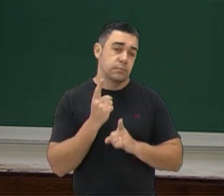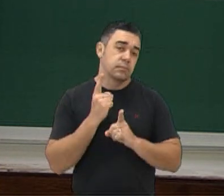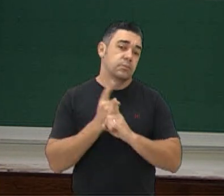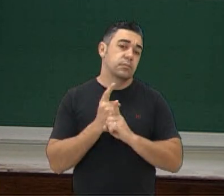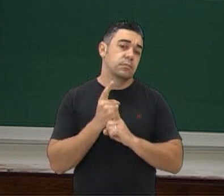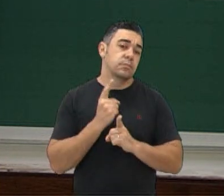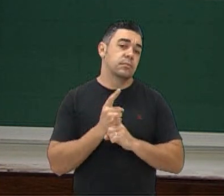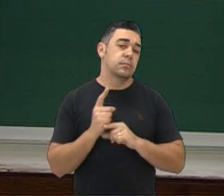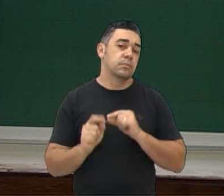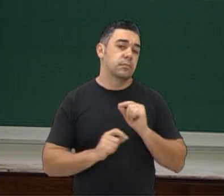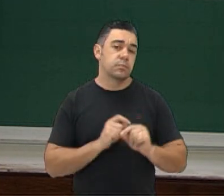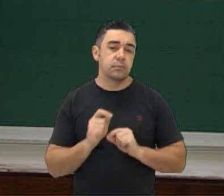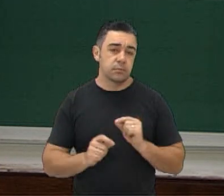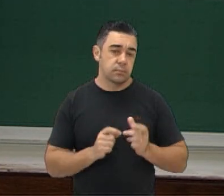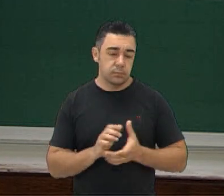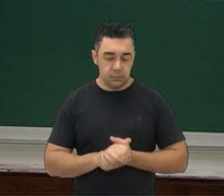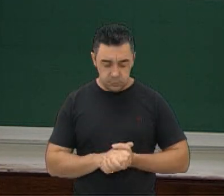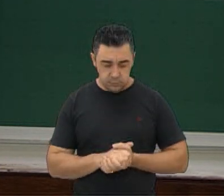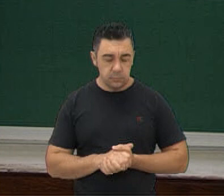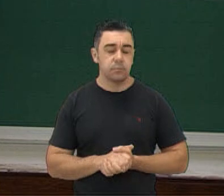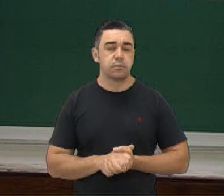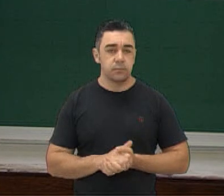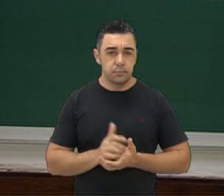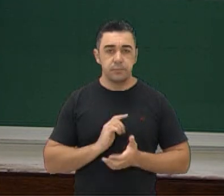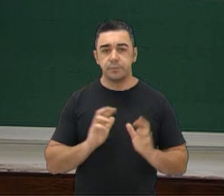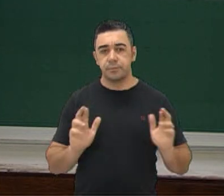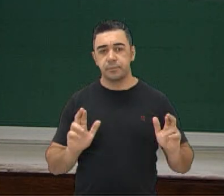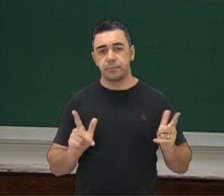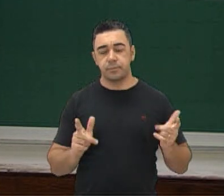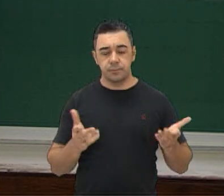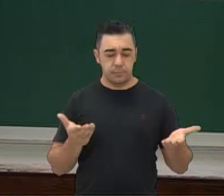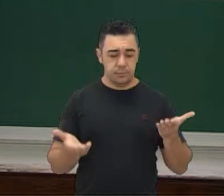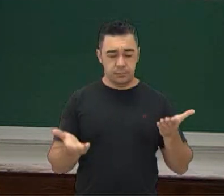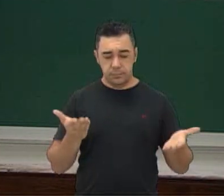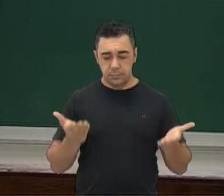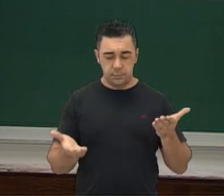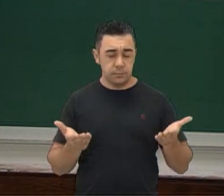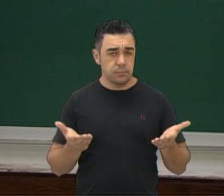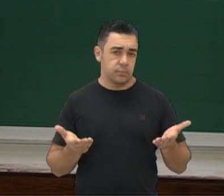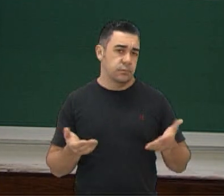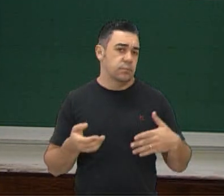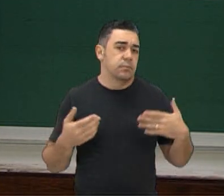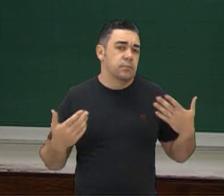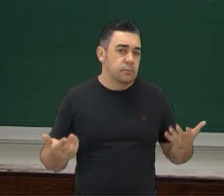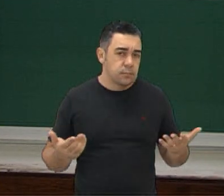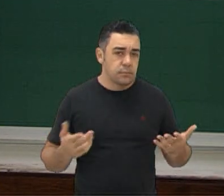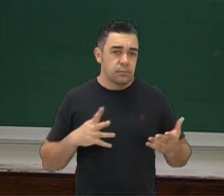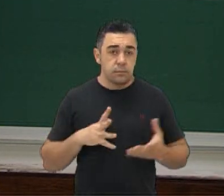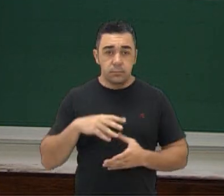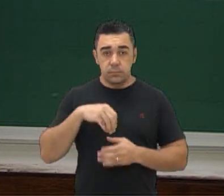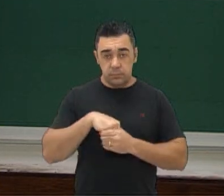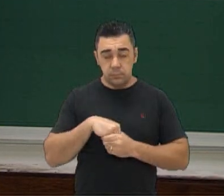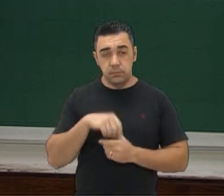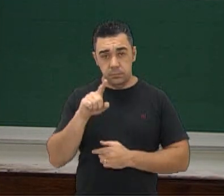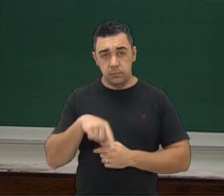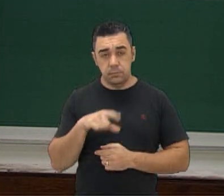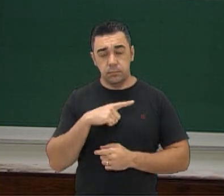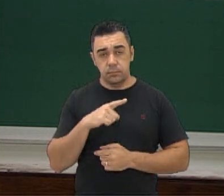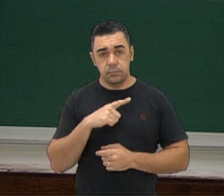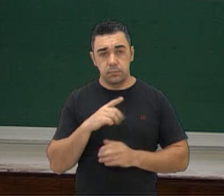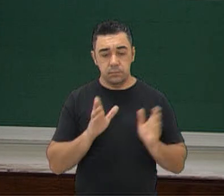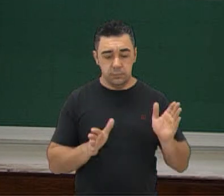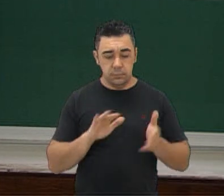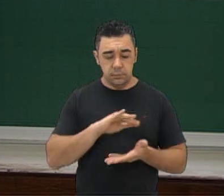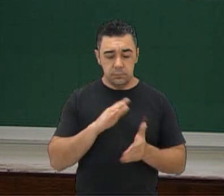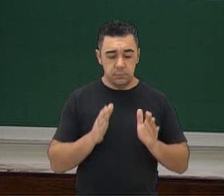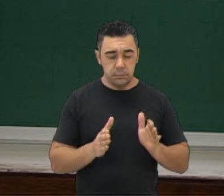que você tem uma diferença e essa diferença ela vai estar contida na caixa, na